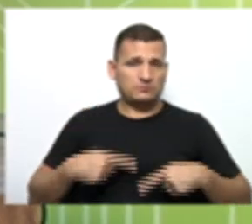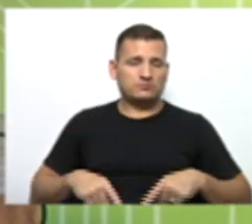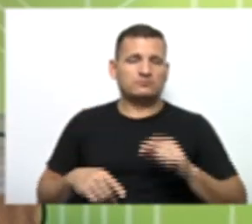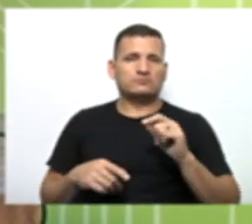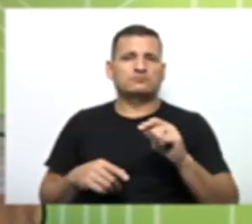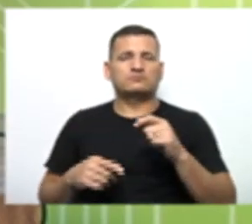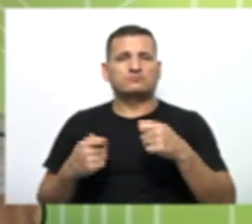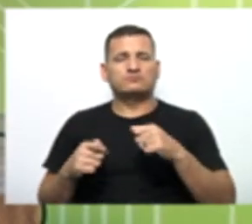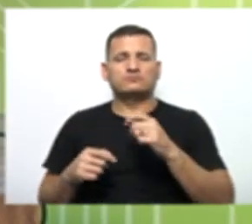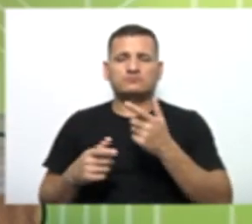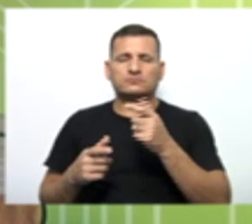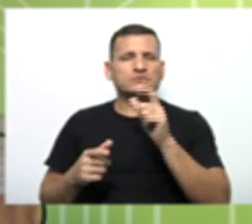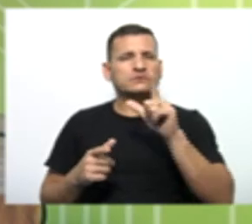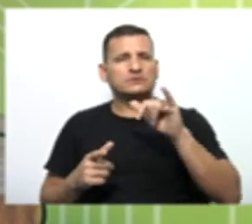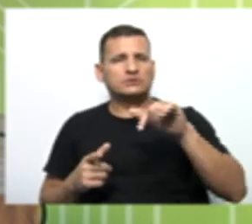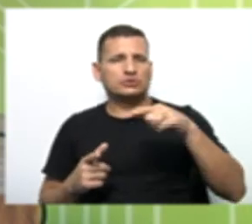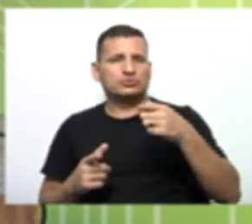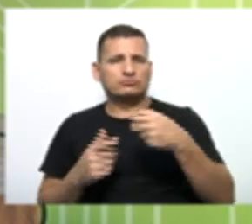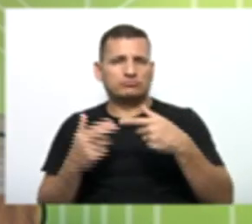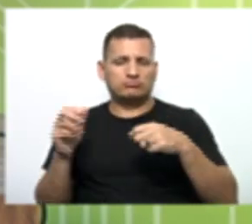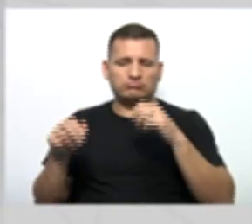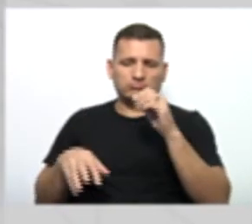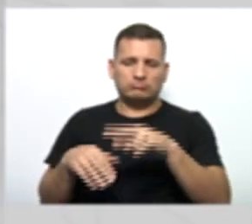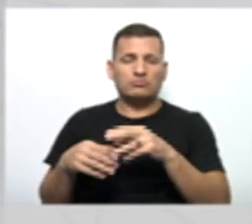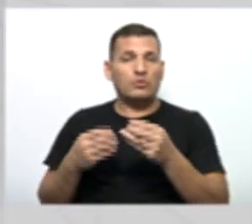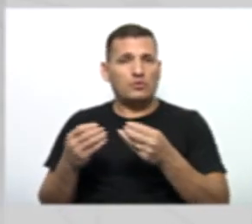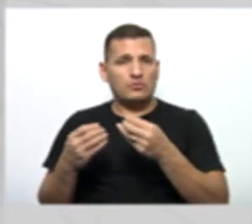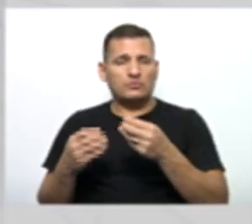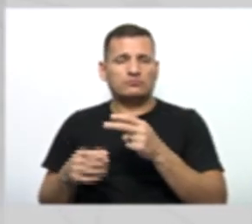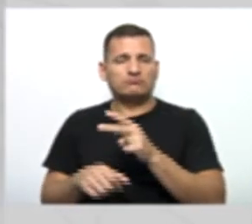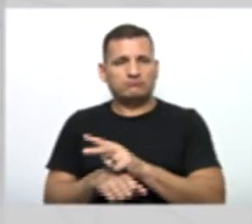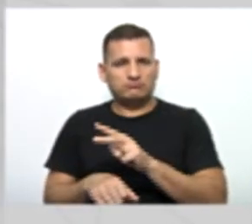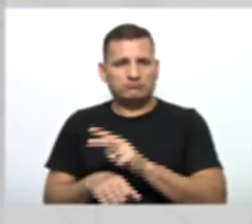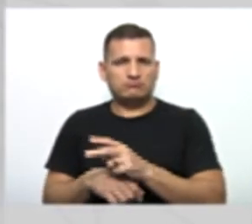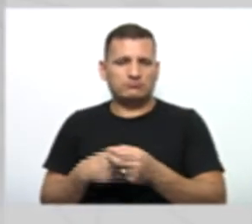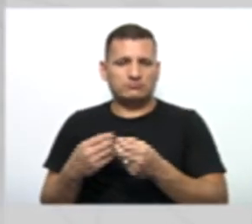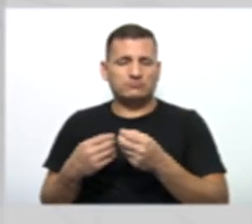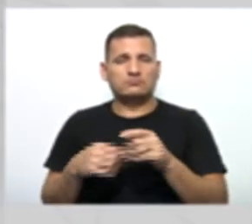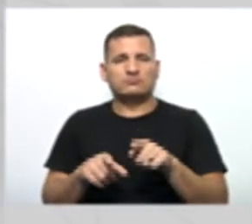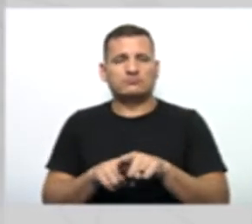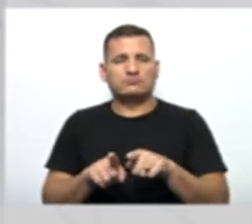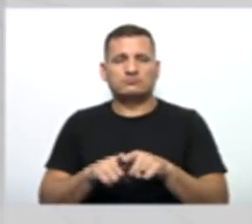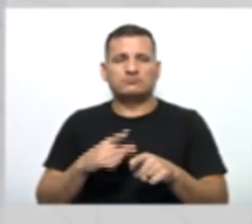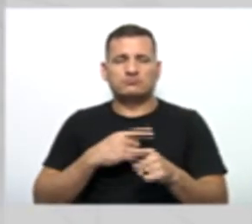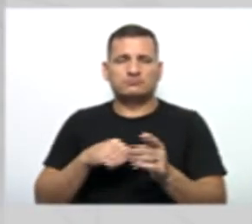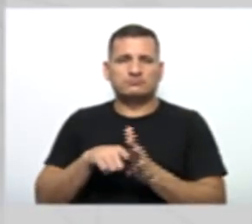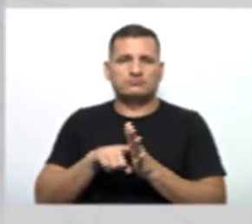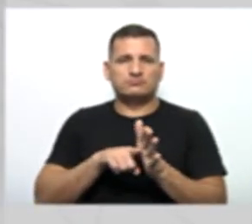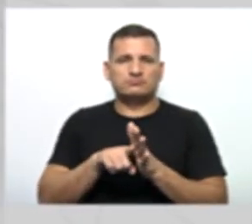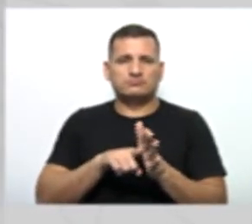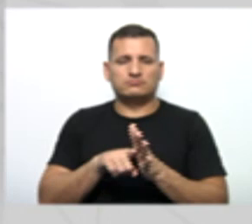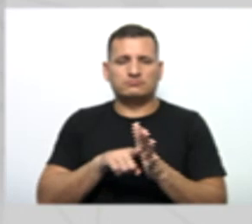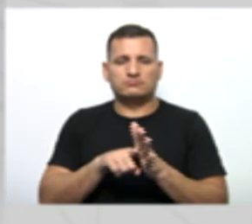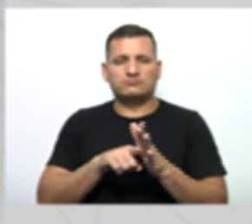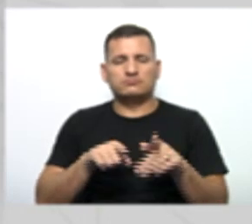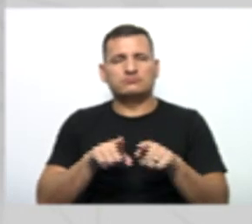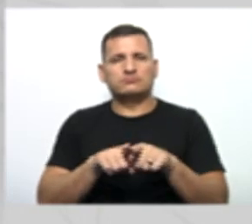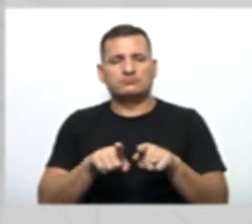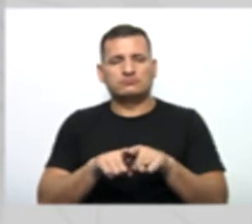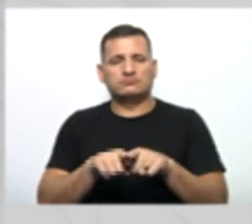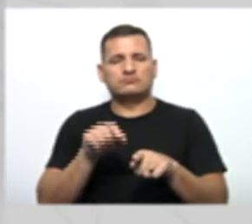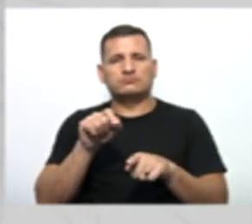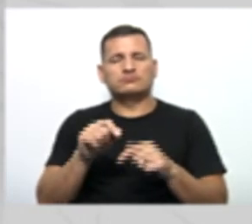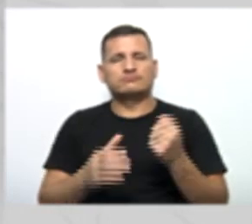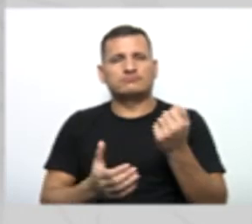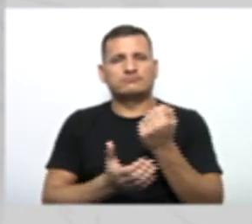algum resíduo, e também temos o desenvolvimento de pesquisas que buscam garantir um